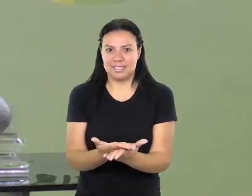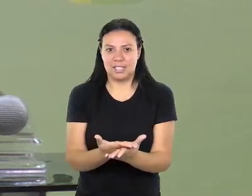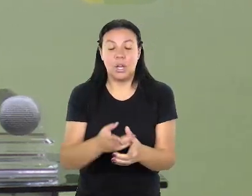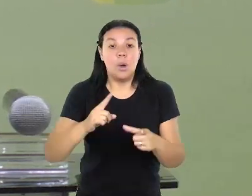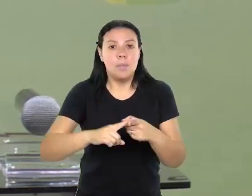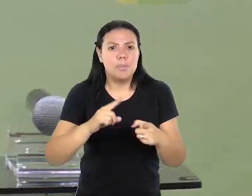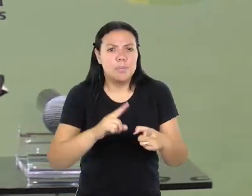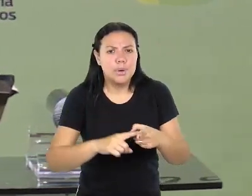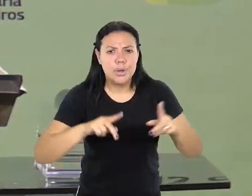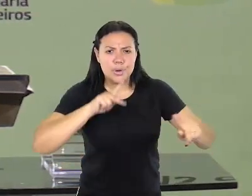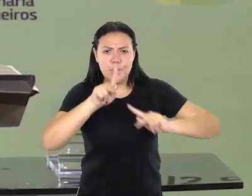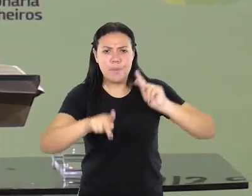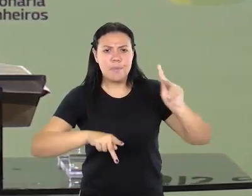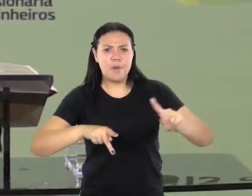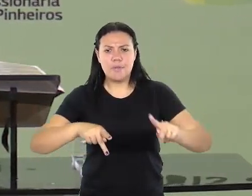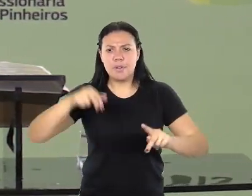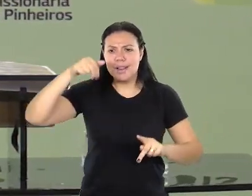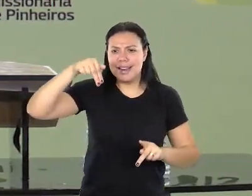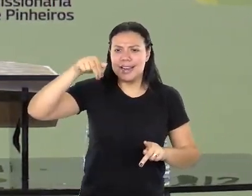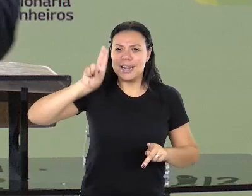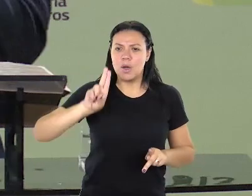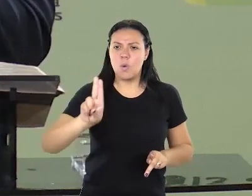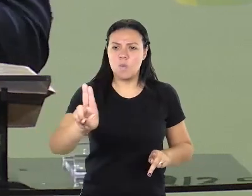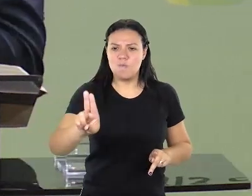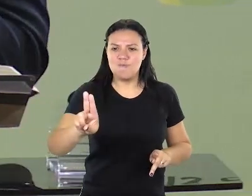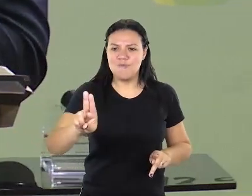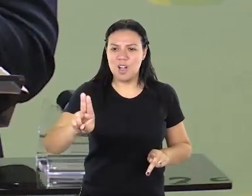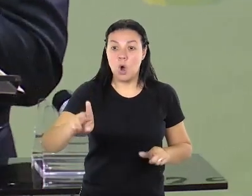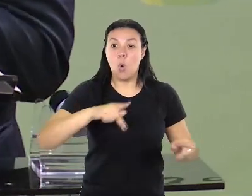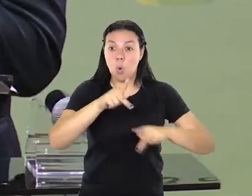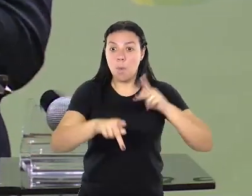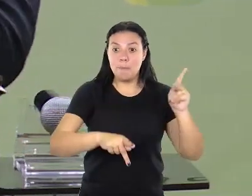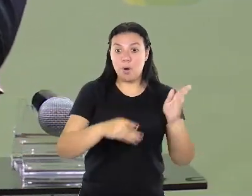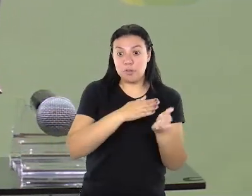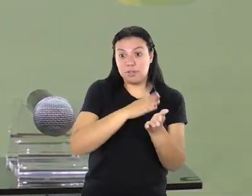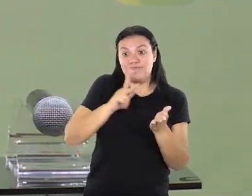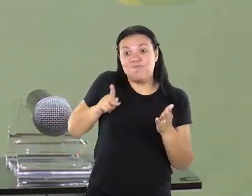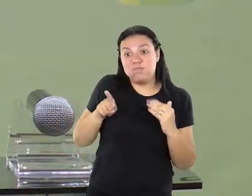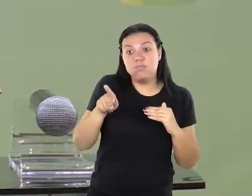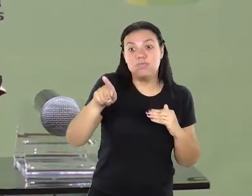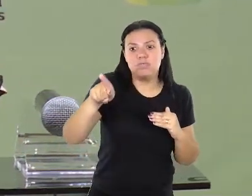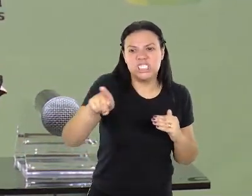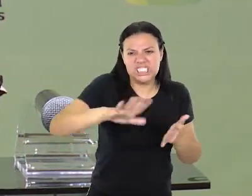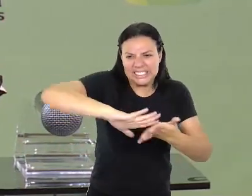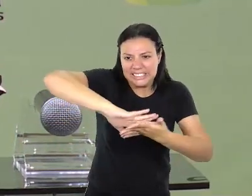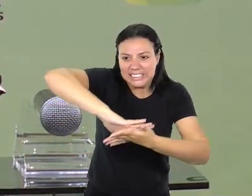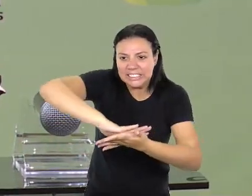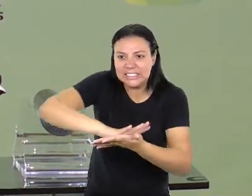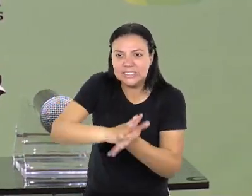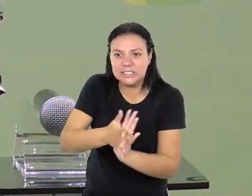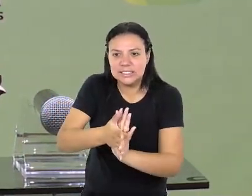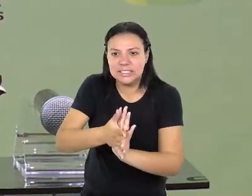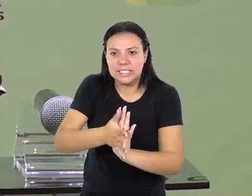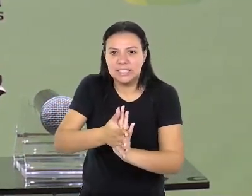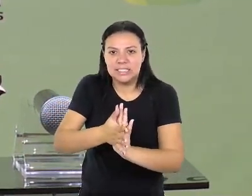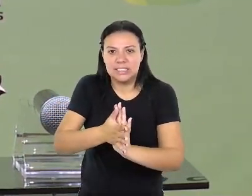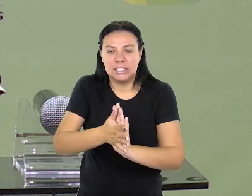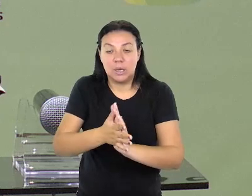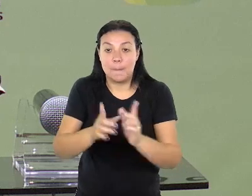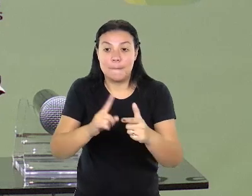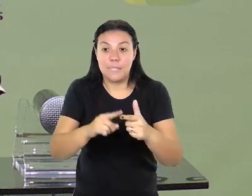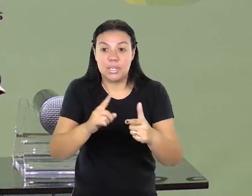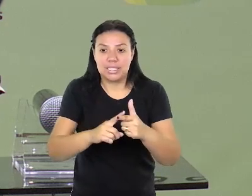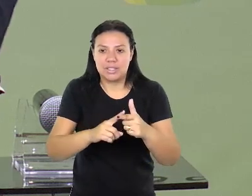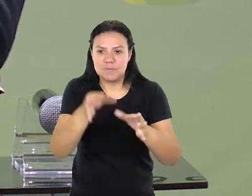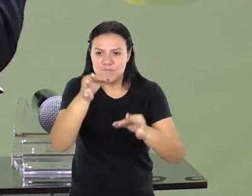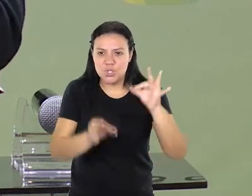Naum, a geração que sucedeu, essa geração que foi salva, foi destruída pelo juízo de Deus. É só